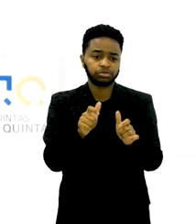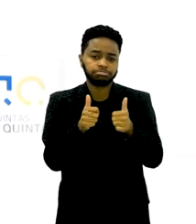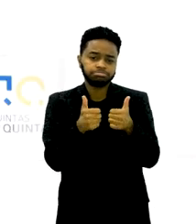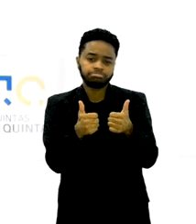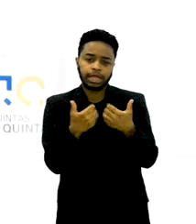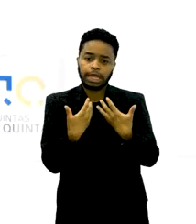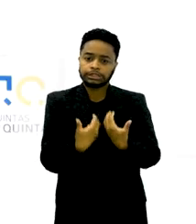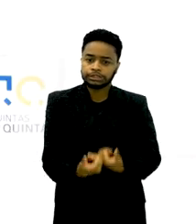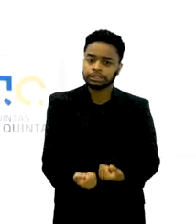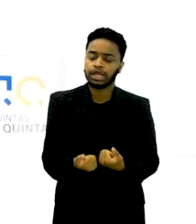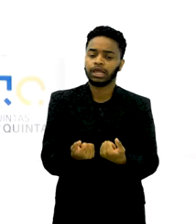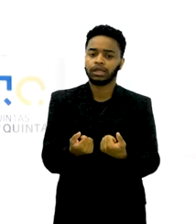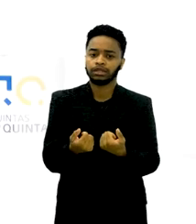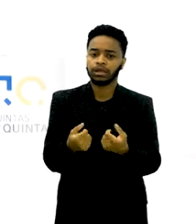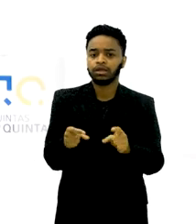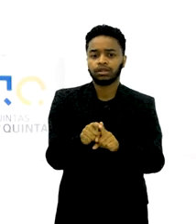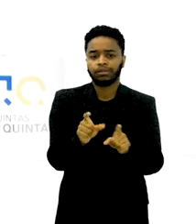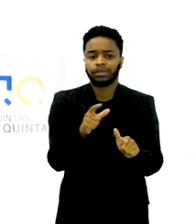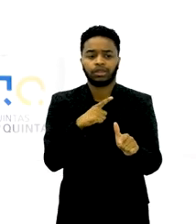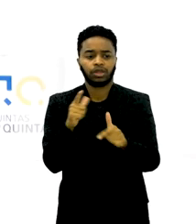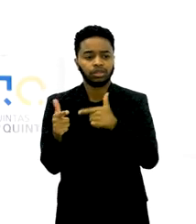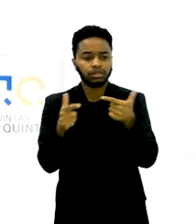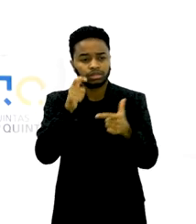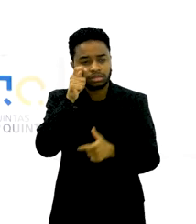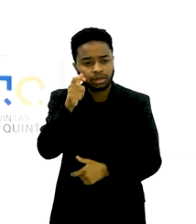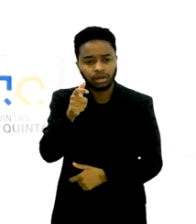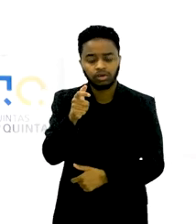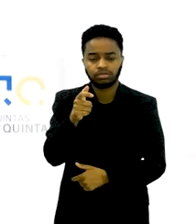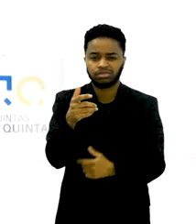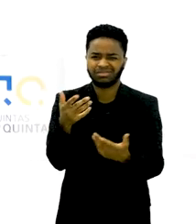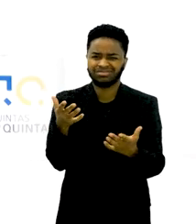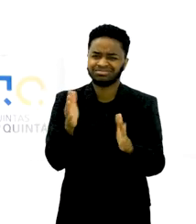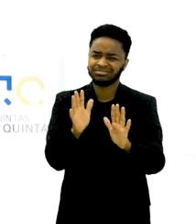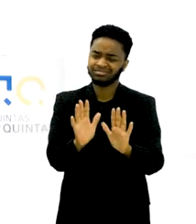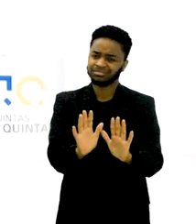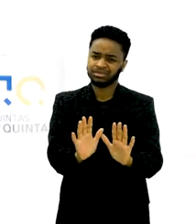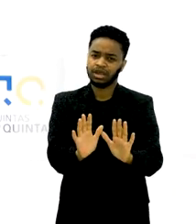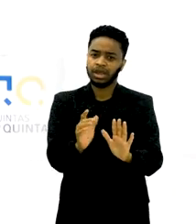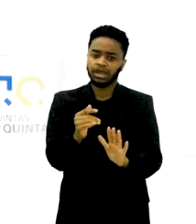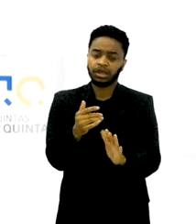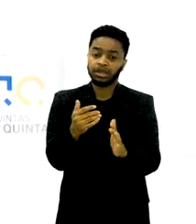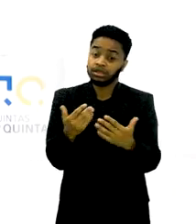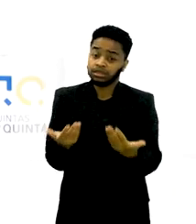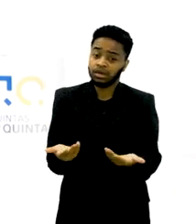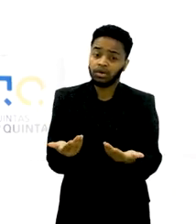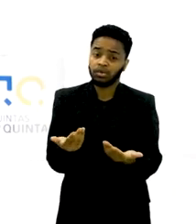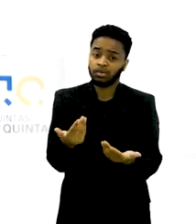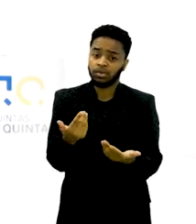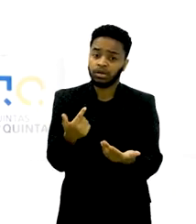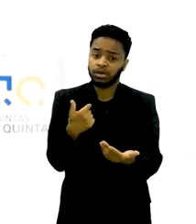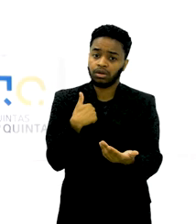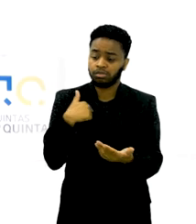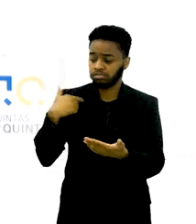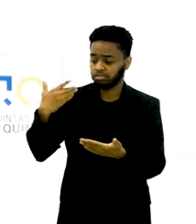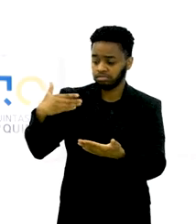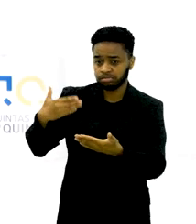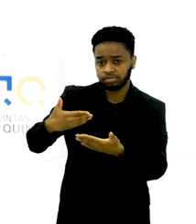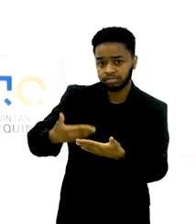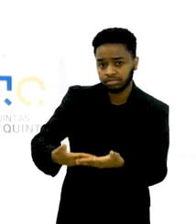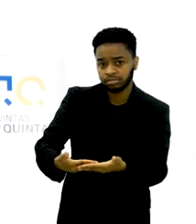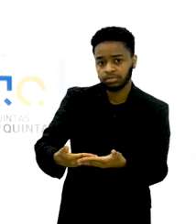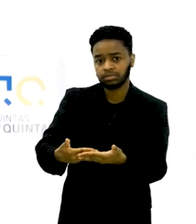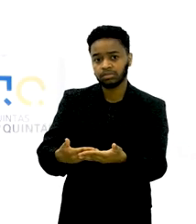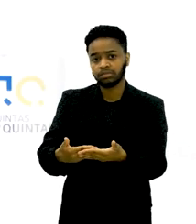cedendo por enfim por vários outros Inter eu falei gente pera aí e assim eh ao longo do